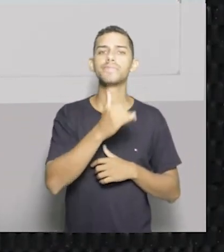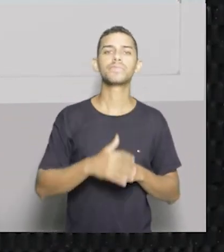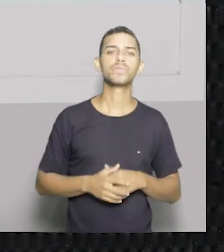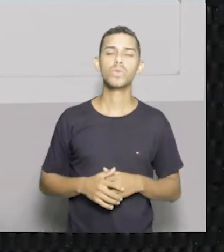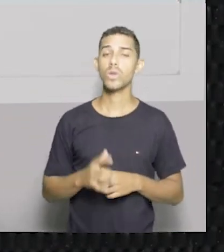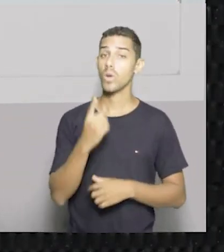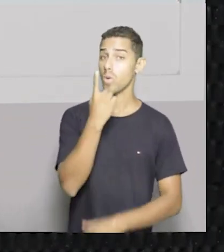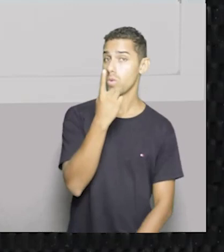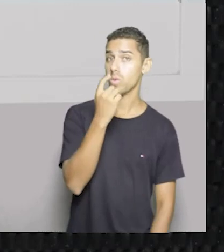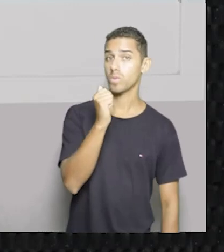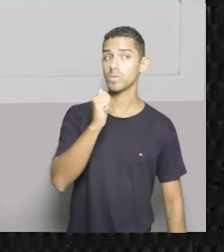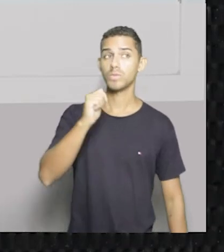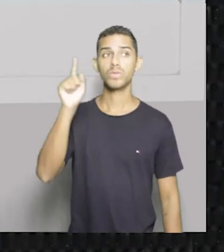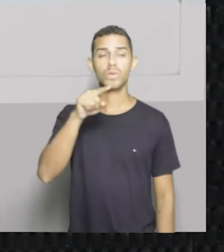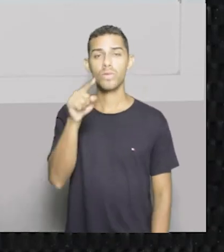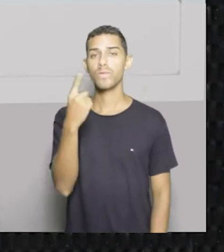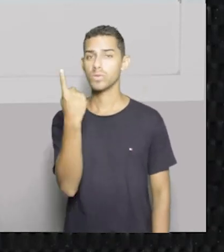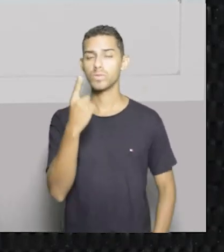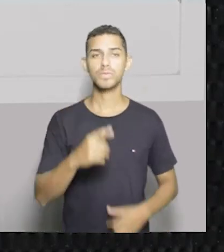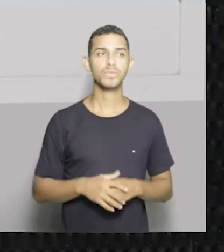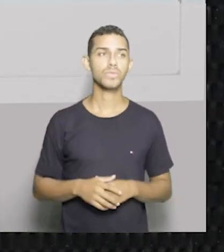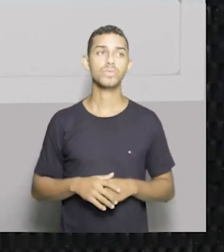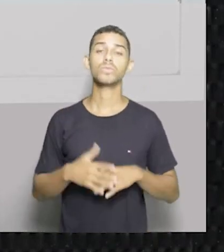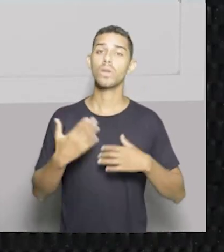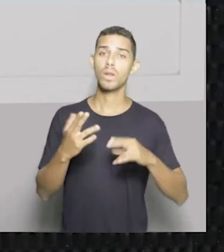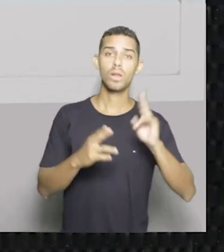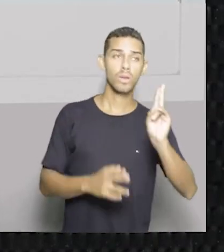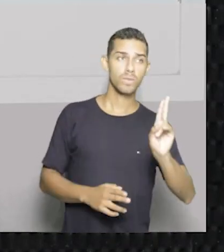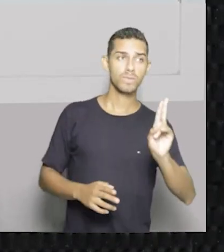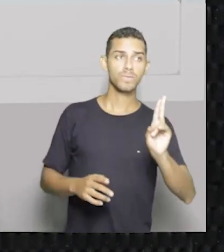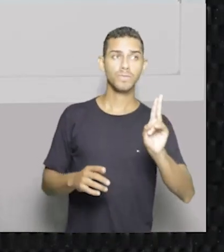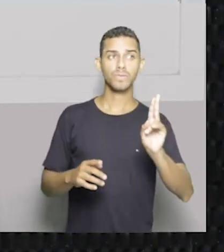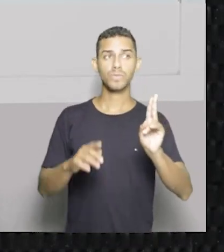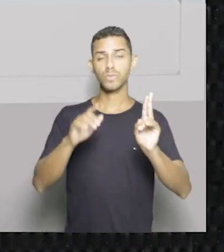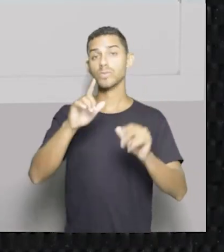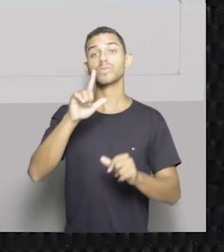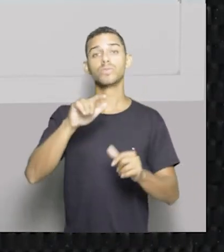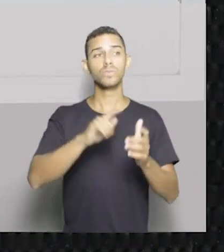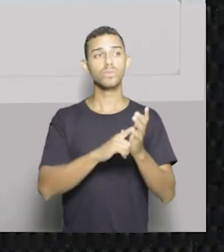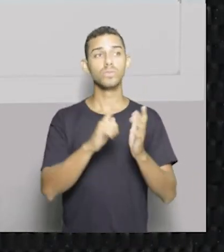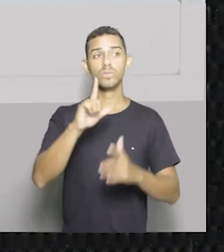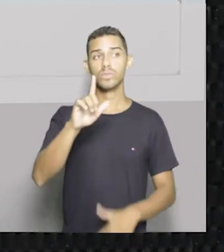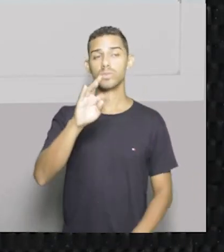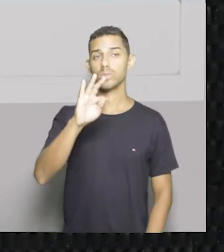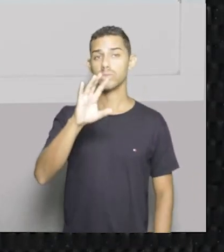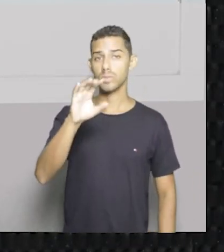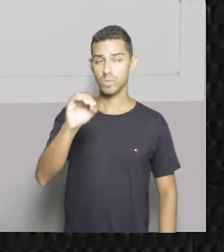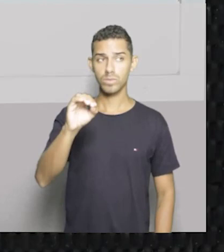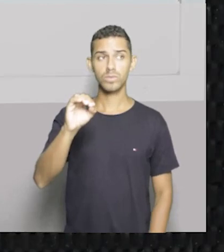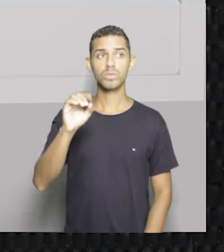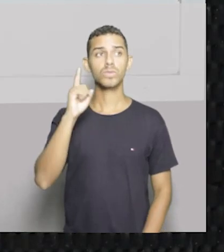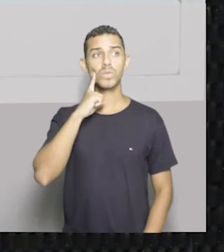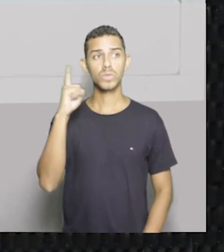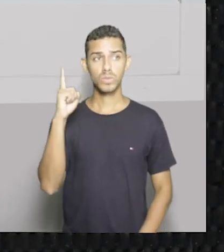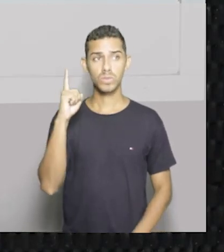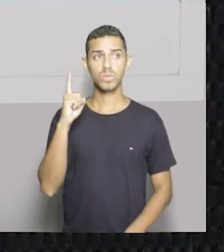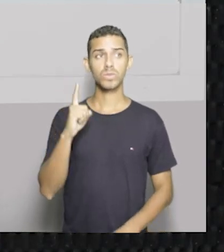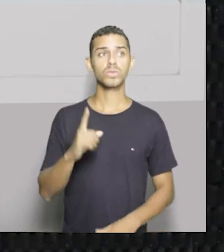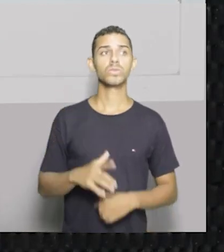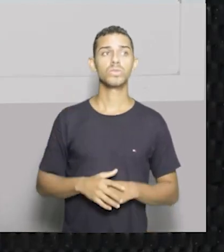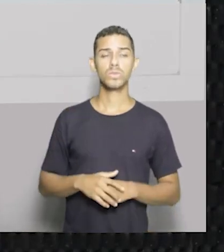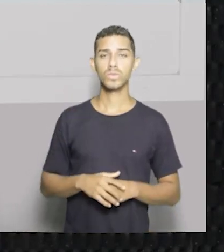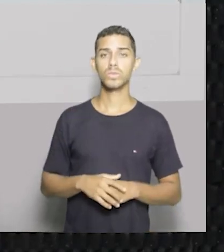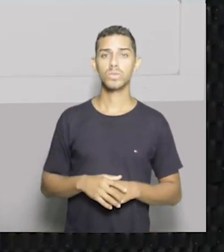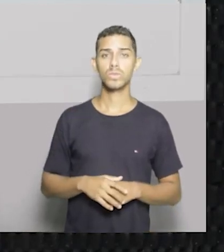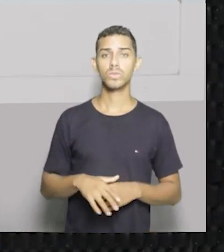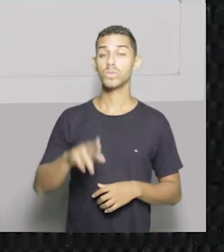1 ampere vezes 1. Logo, botar assim, ó, leitura do voltímetro, que é a DDP,